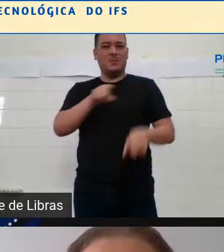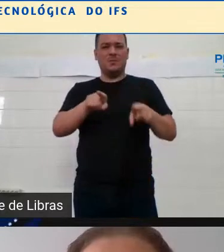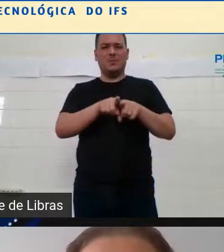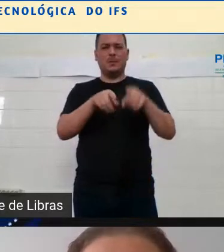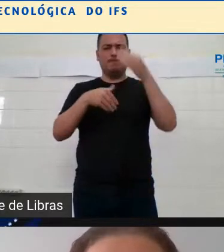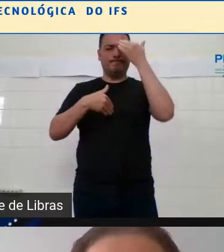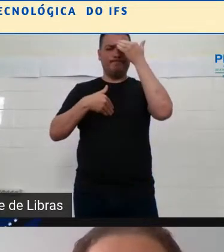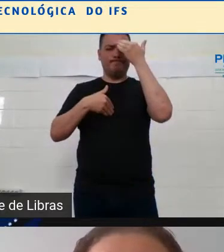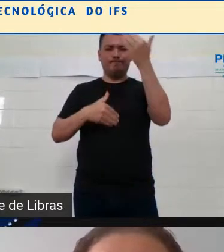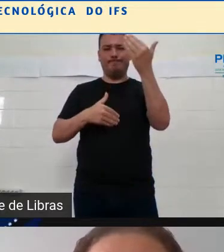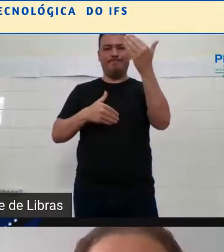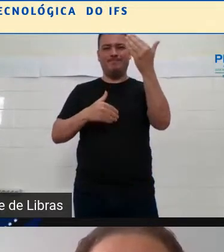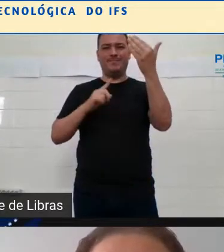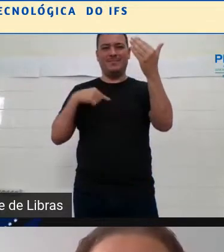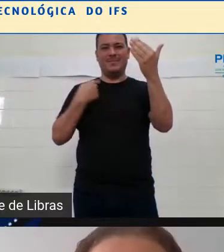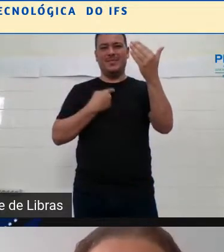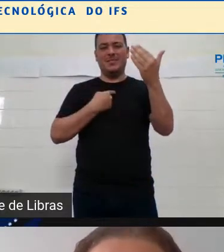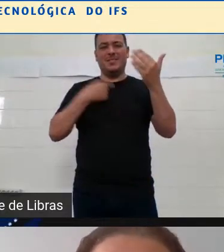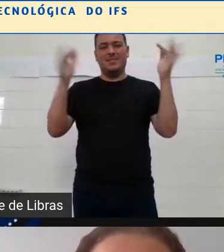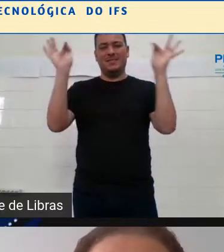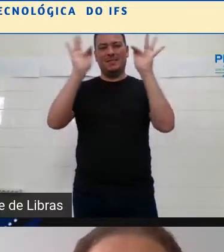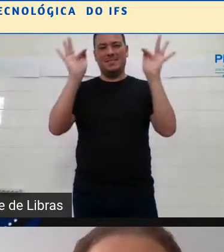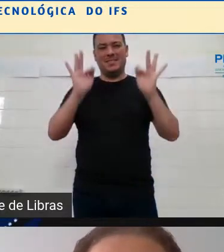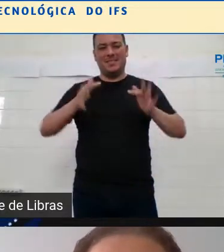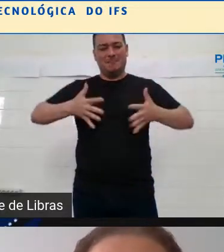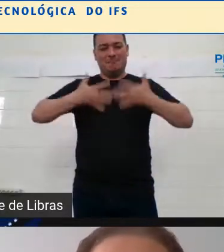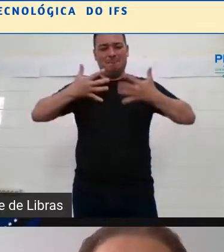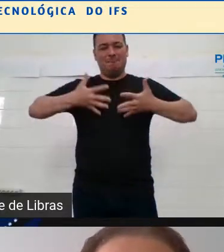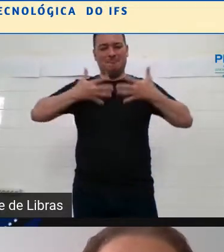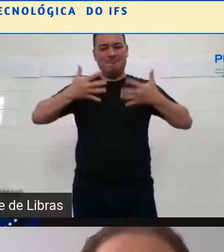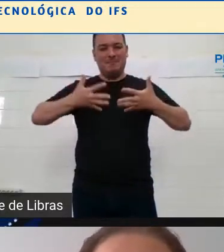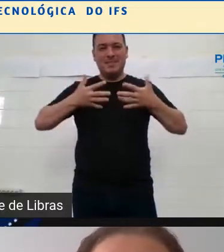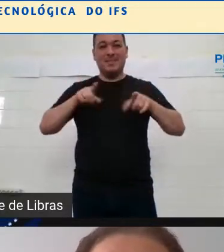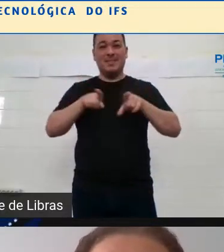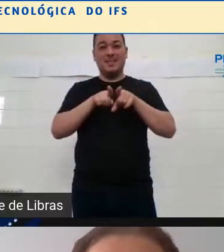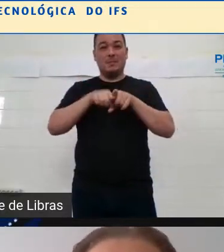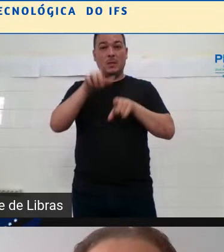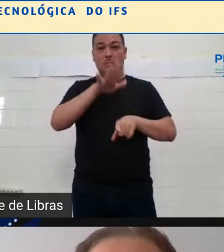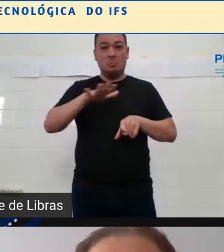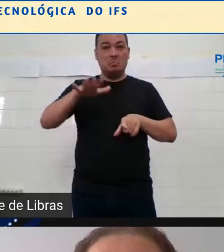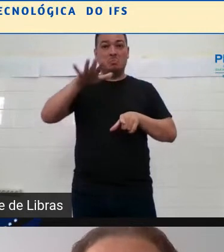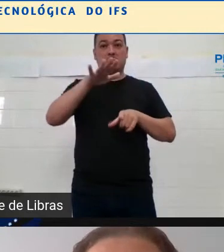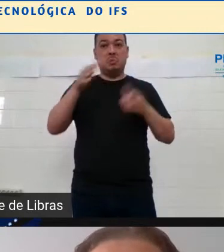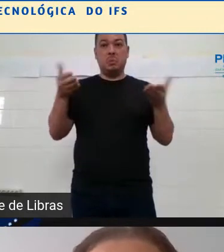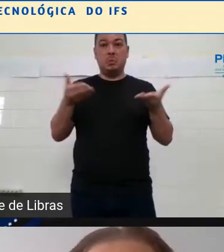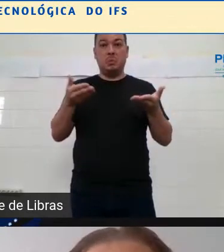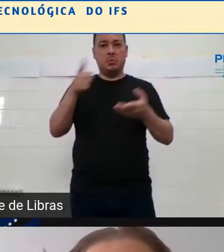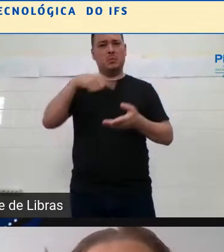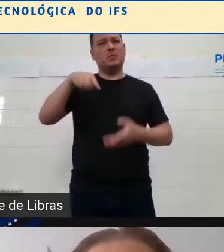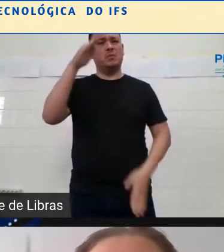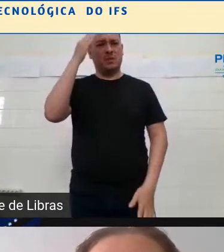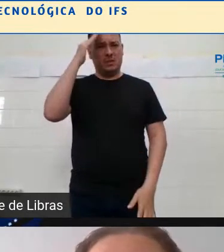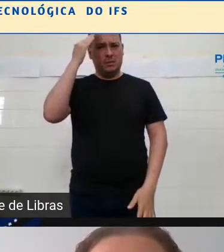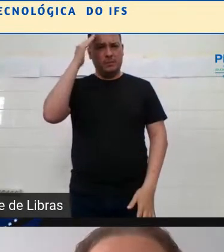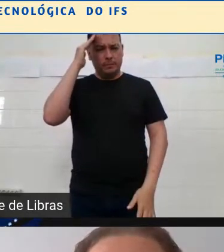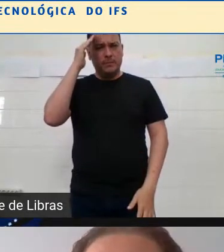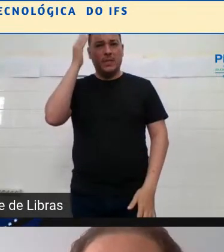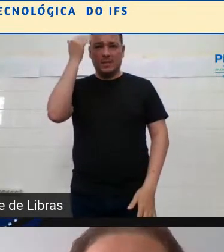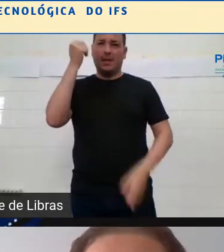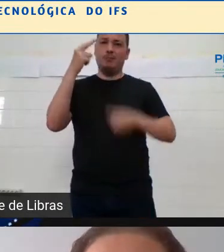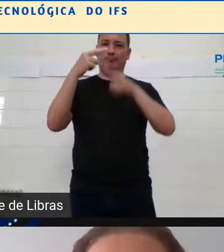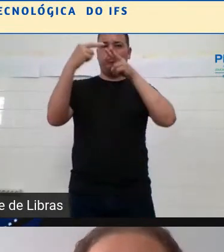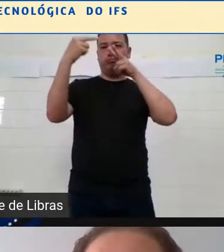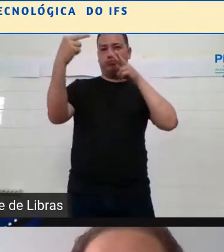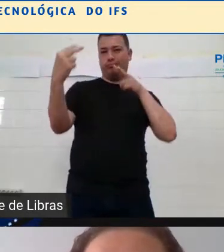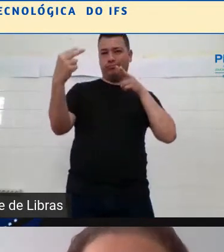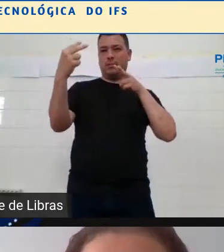muito obrigado. Estamos imensamente felizes porque um seminário como este, vocês sabem que, embora seja virtual, parece